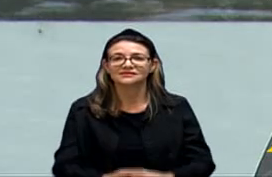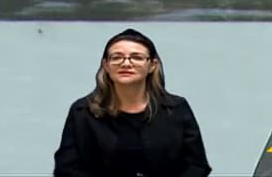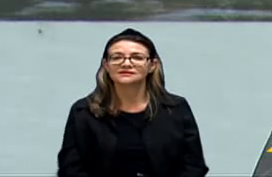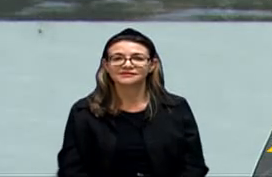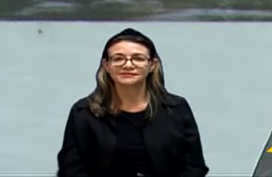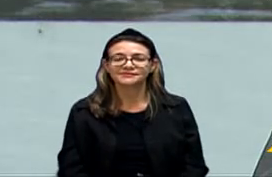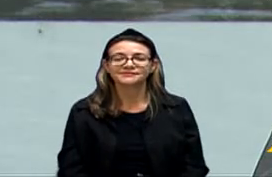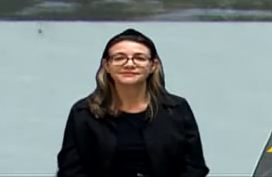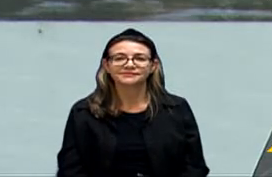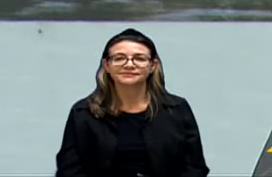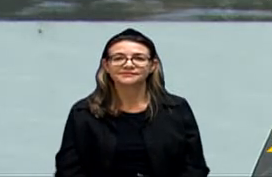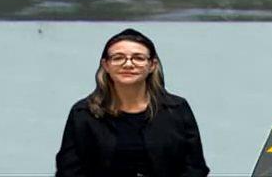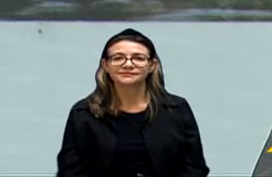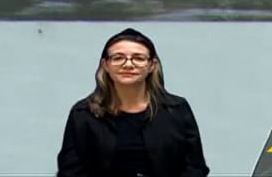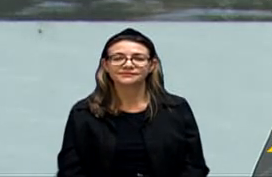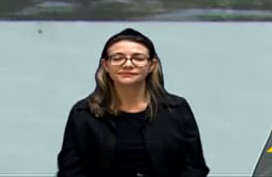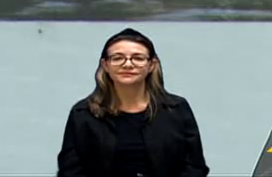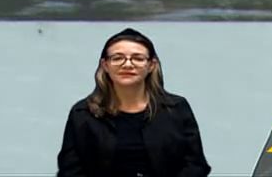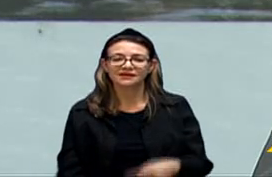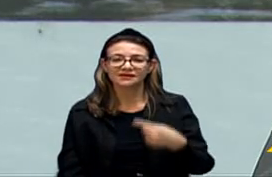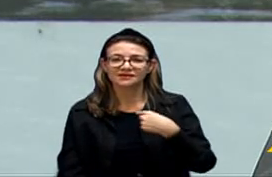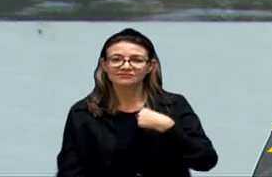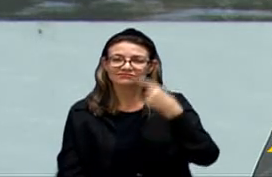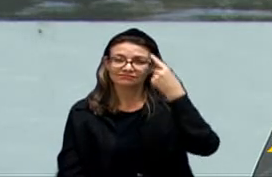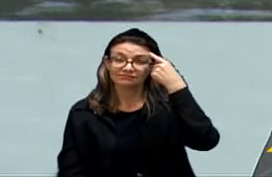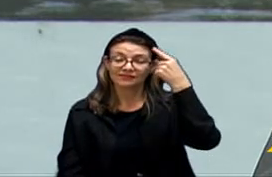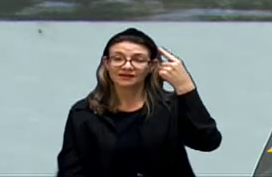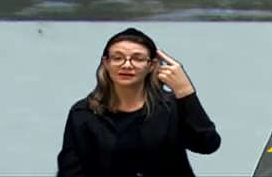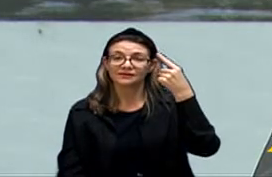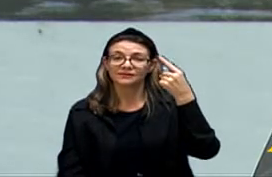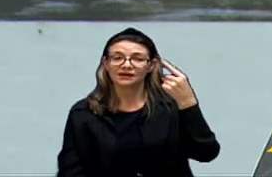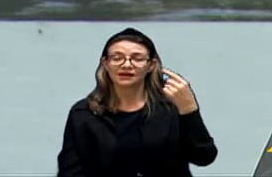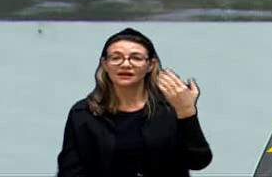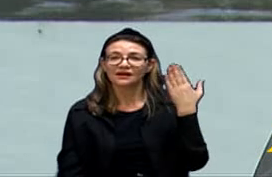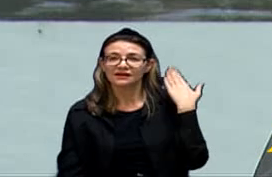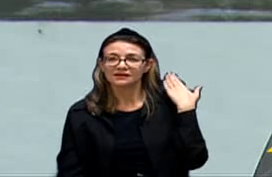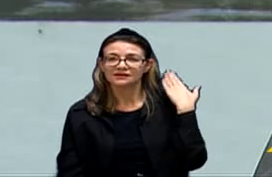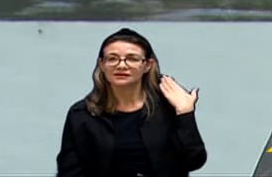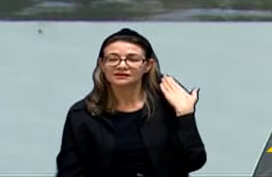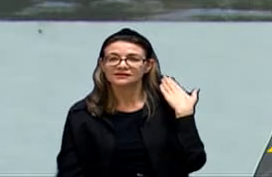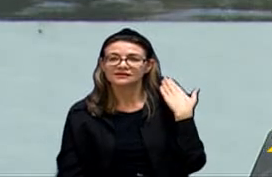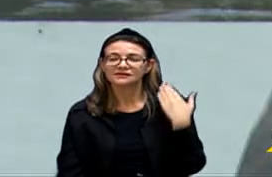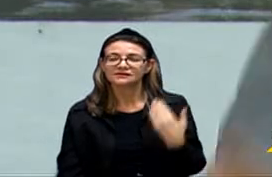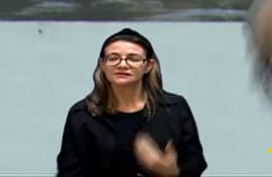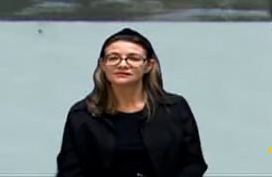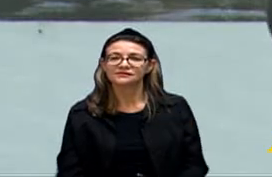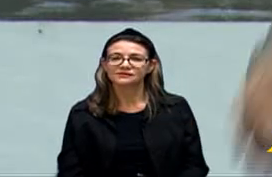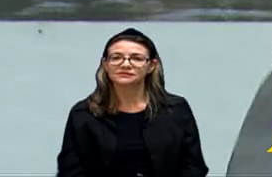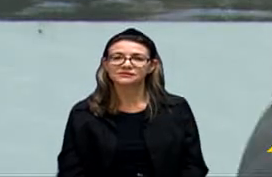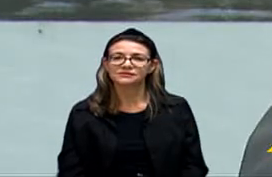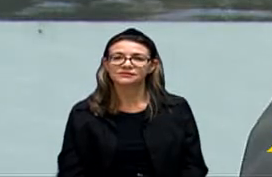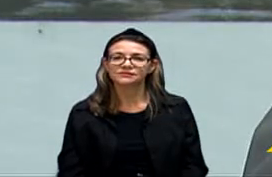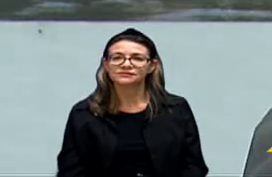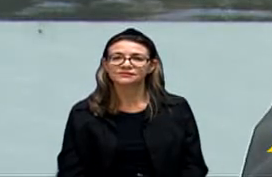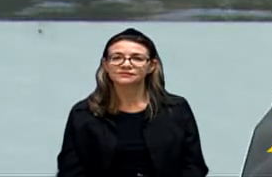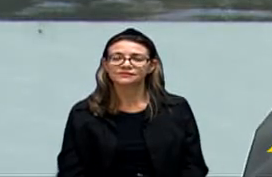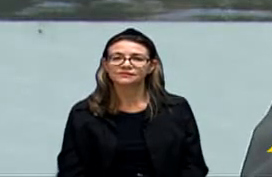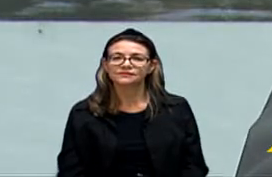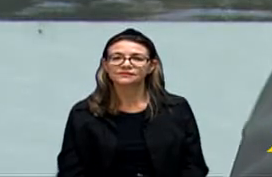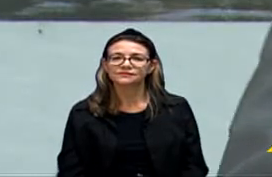reportou muito a aquele momento lá atrás Vereador Caio quando